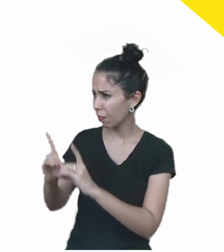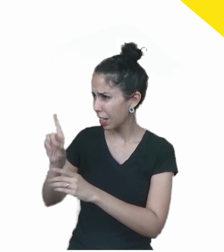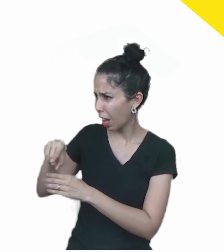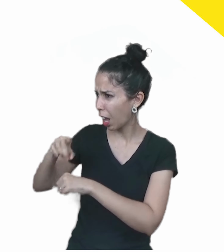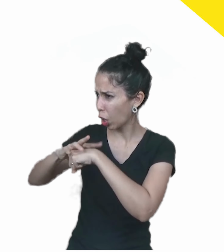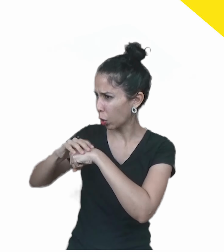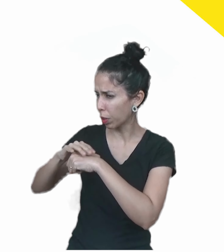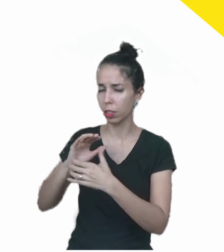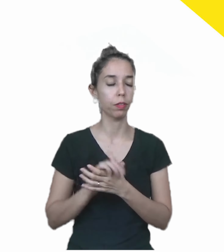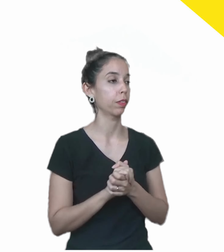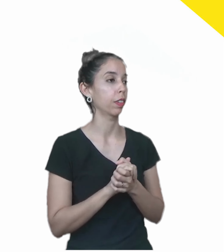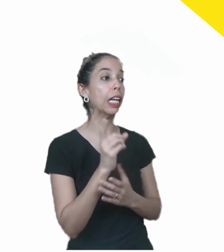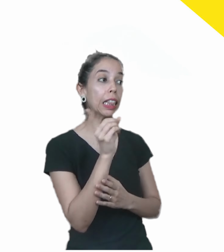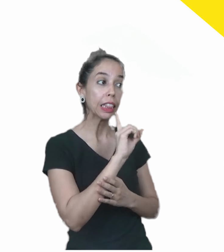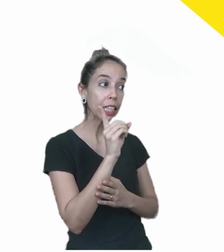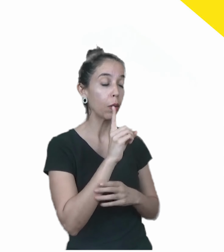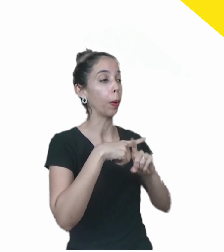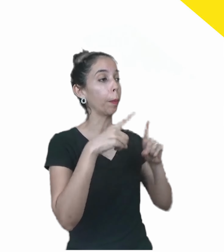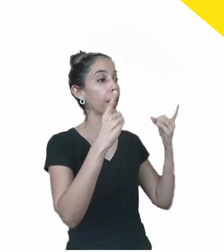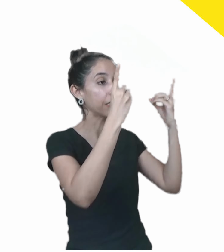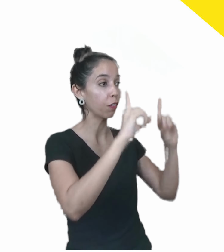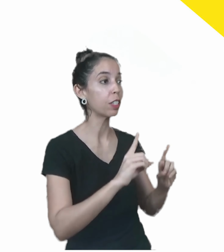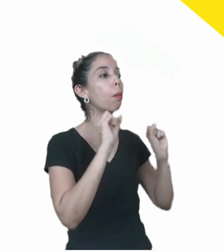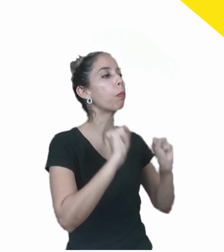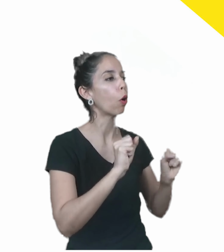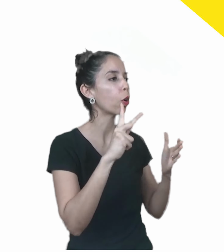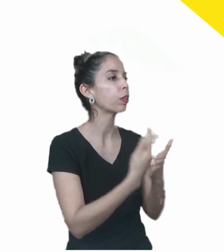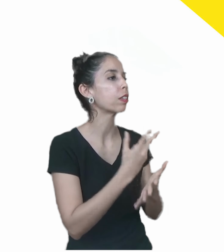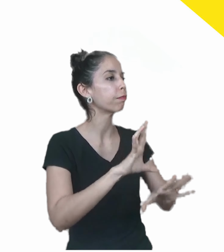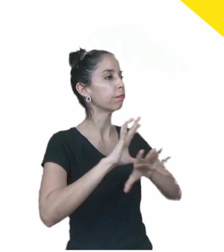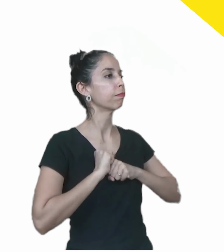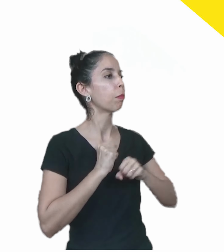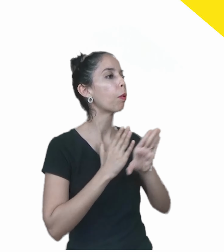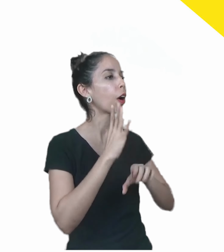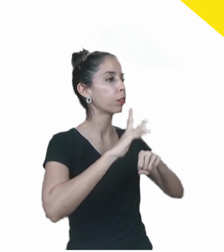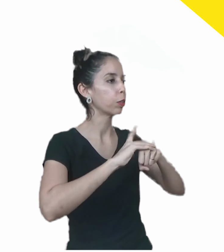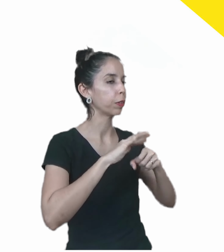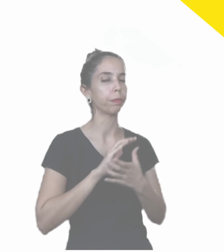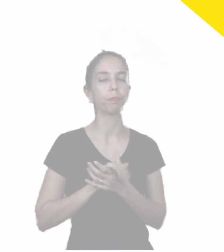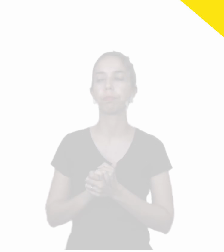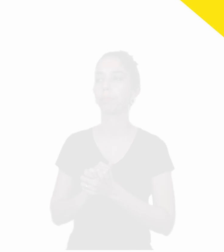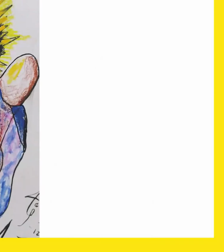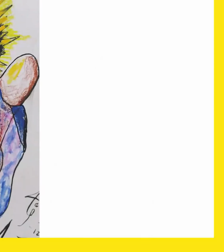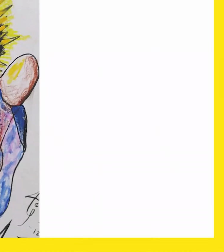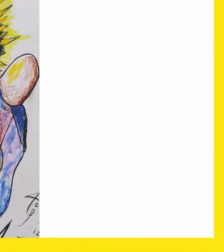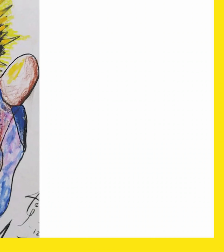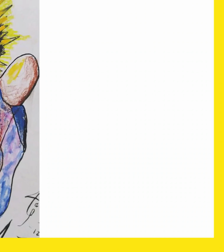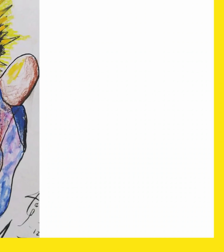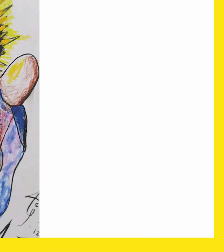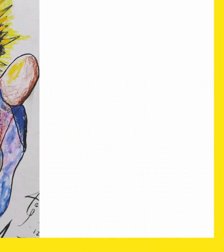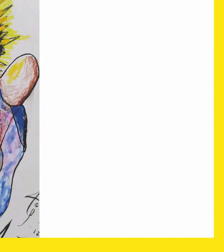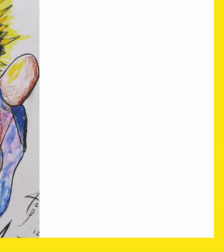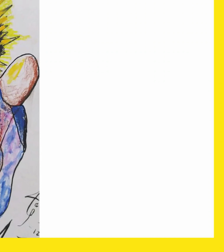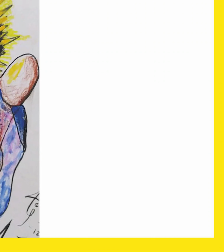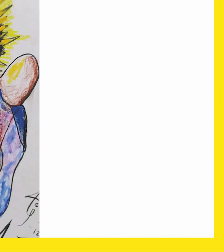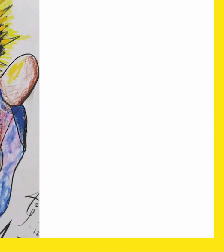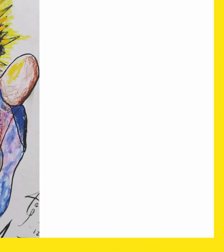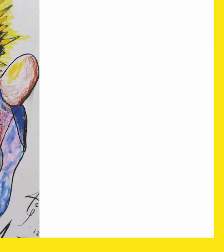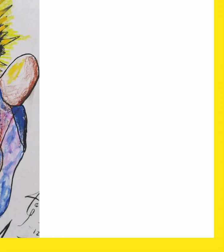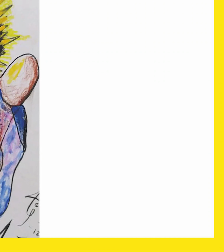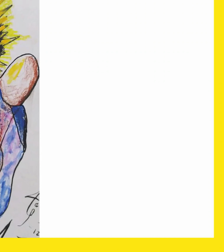Deficiência é doença? Não, mas a deficiência pode ser adquirida por uma doença Página 7